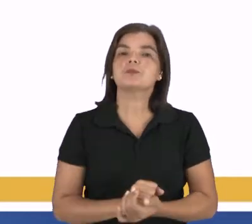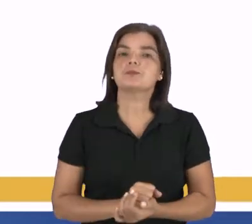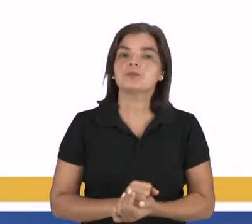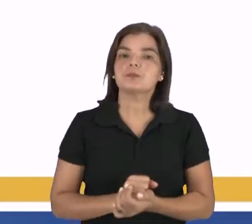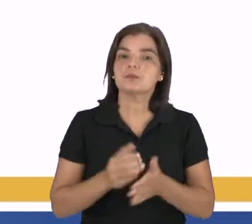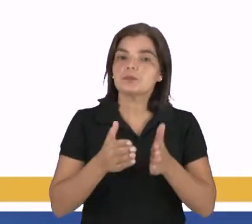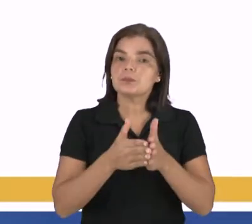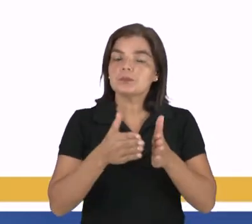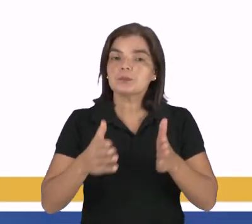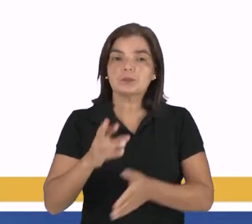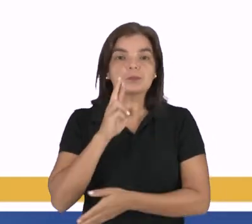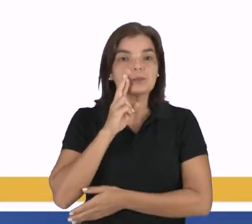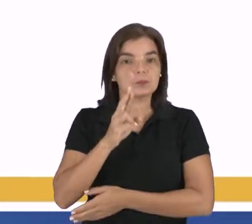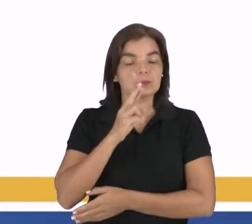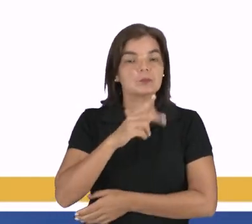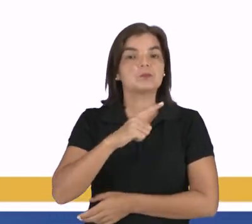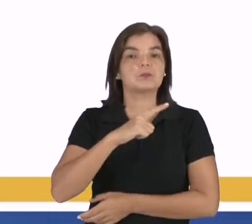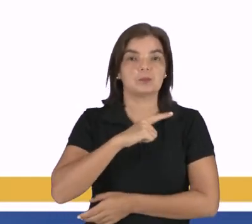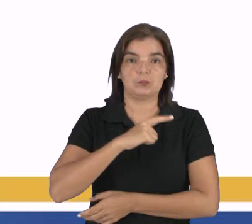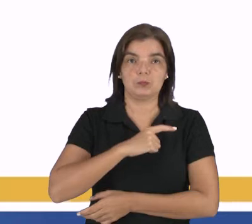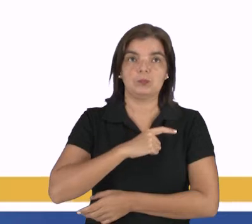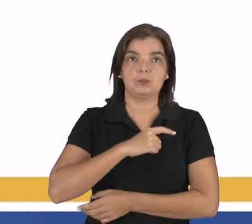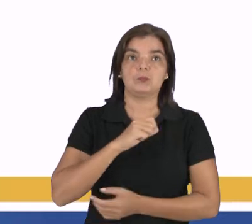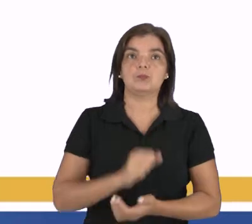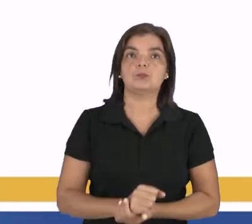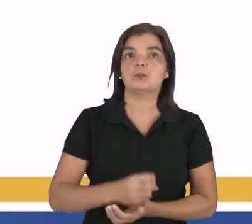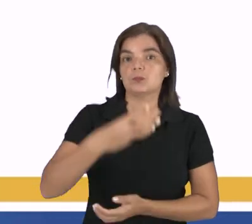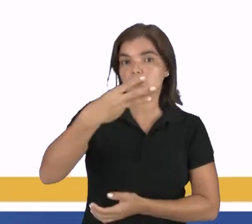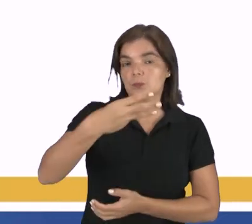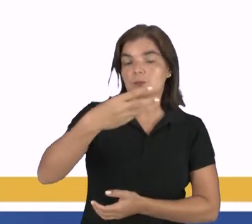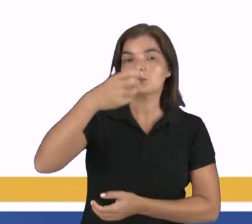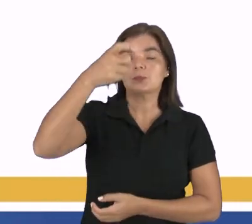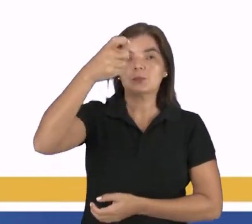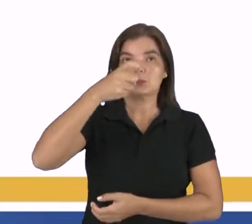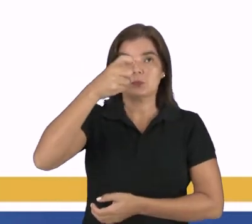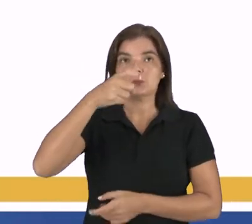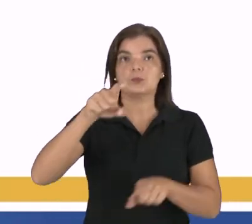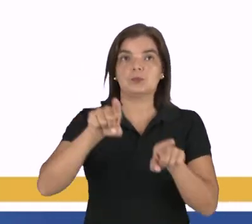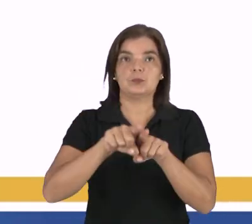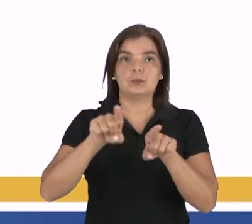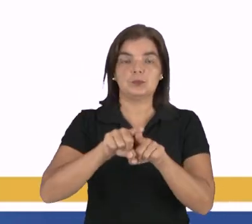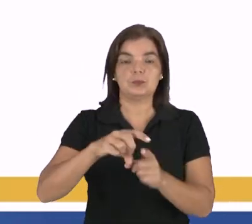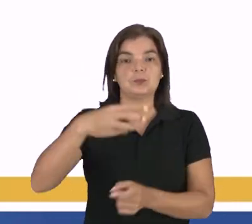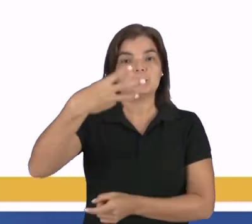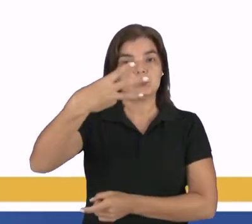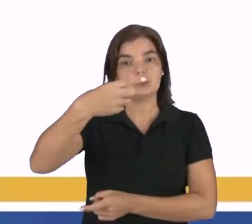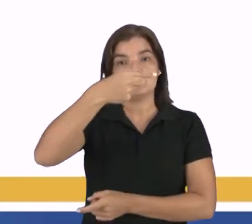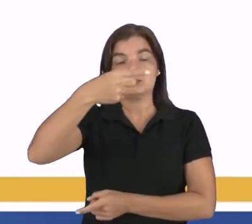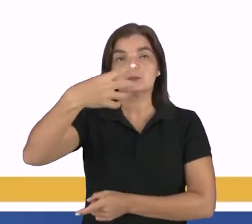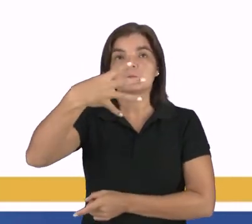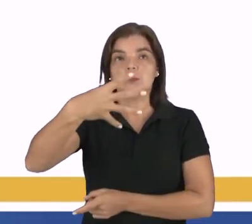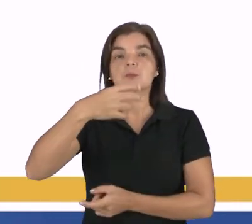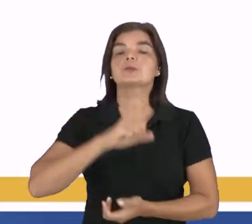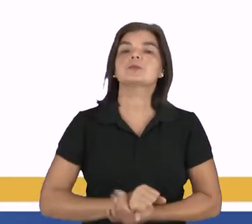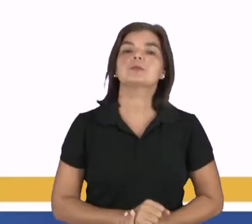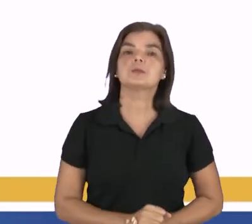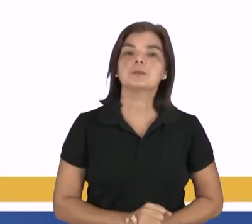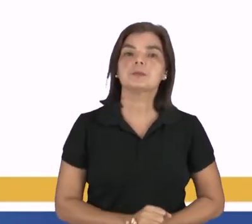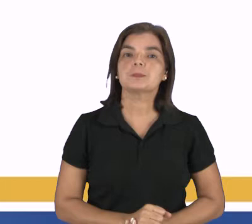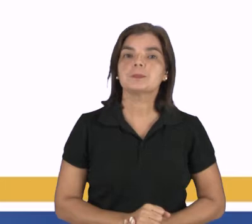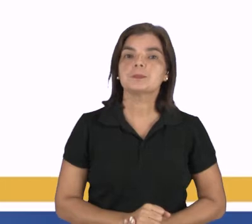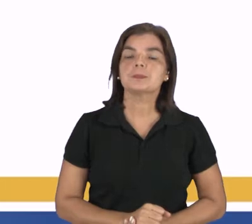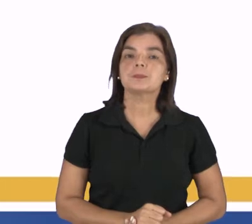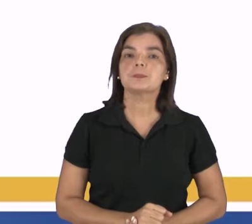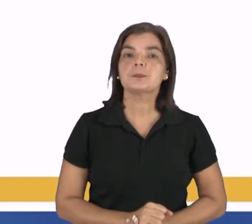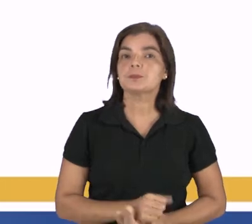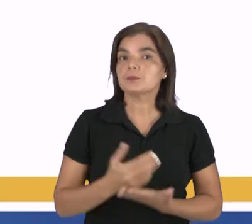pelo andar da resolução, que nós vamos ter um 3 elevado a x igual a 3 elevado a menos 4. Tudo